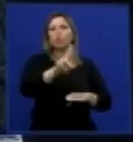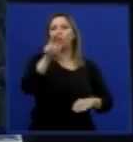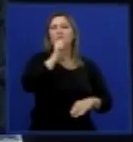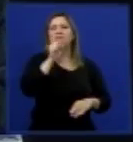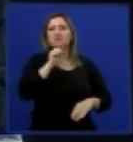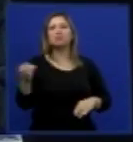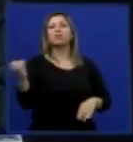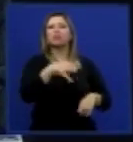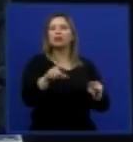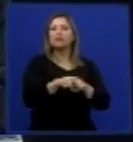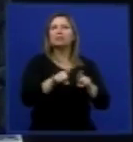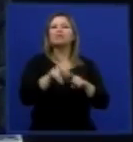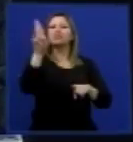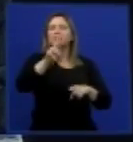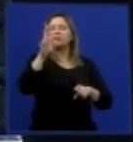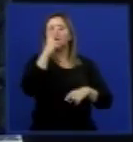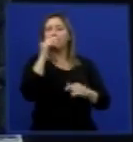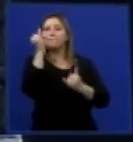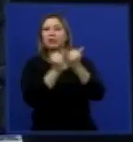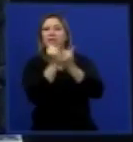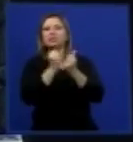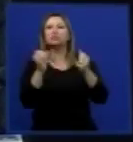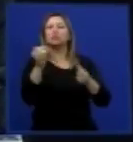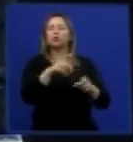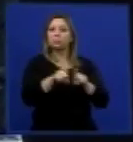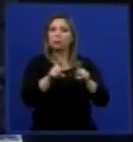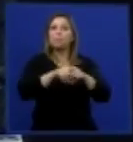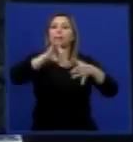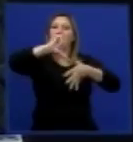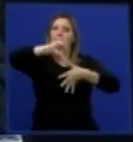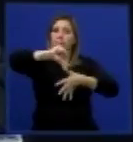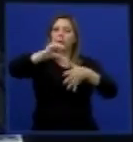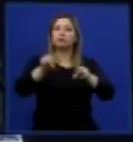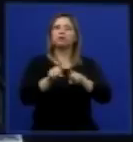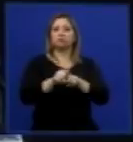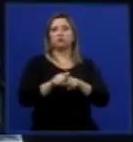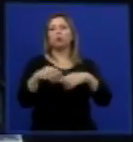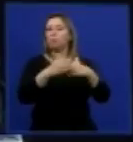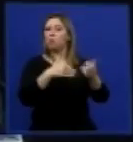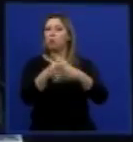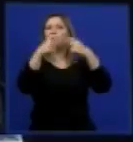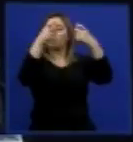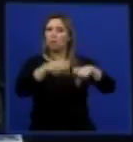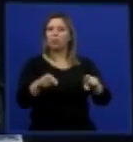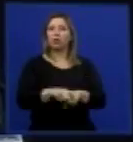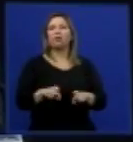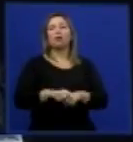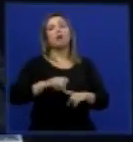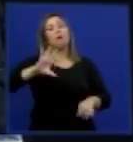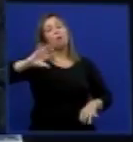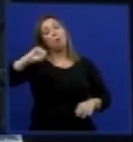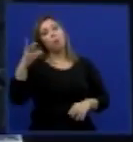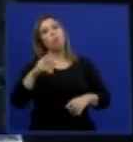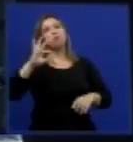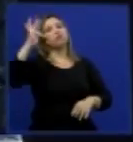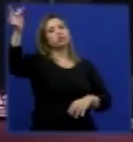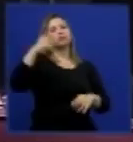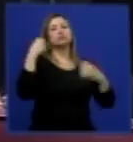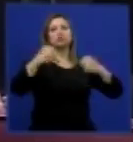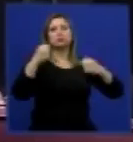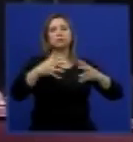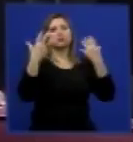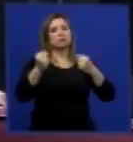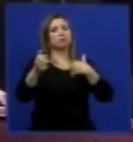incluindo os do Mercosul do contrário mais dia menos dia terá que permitir as importações de pneus